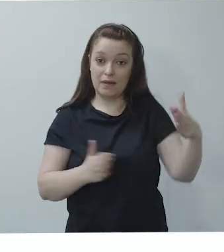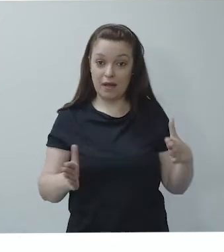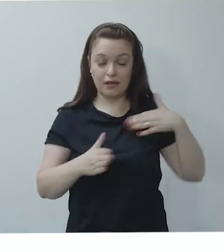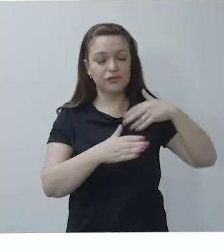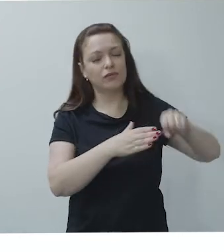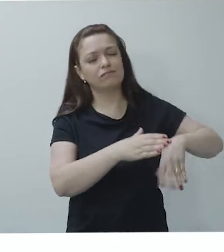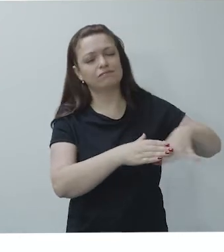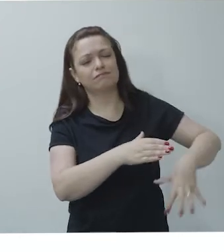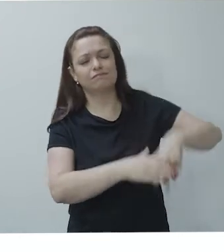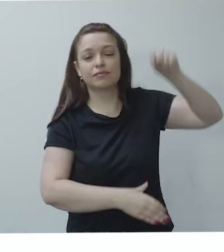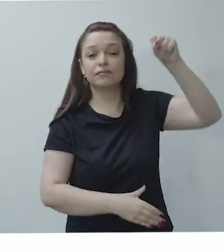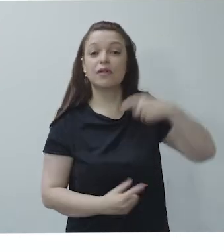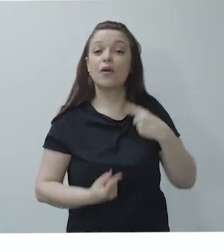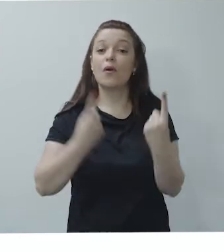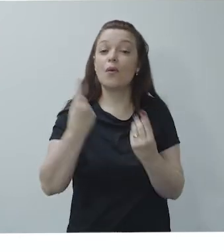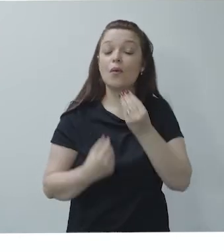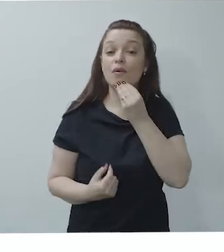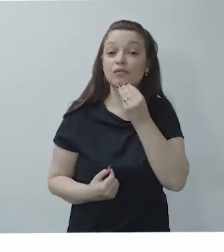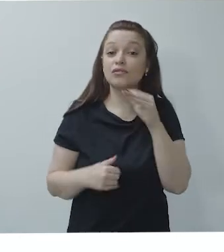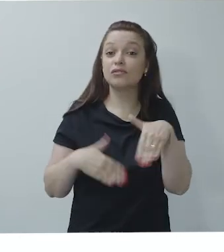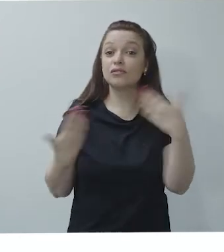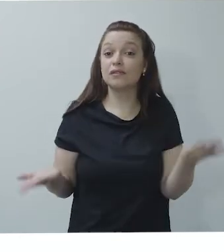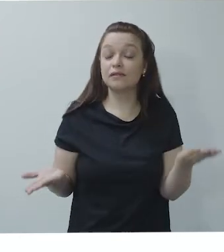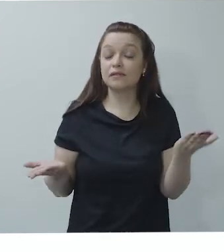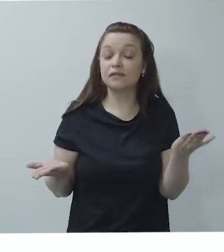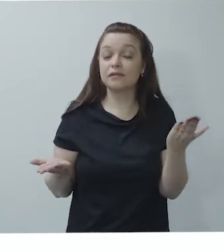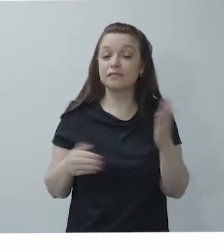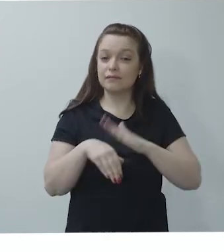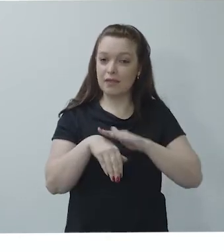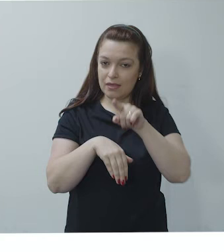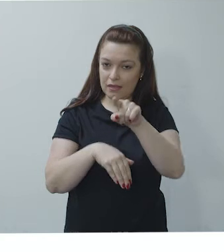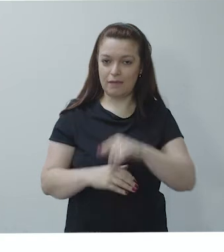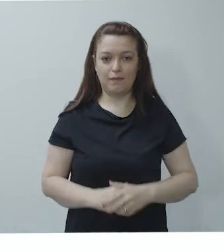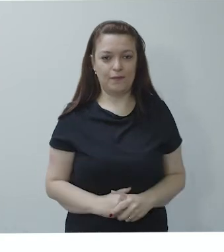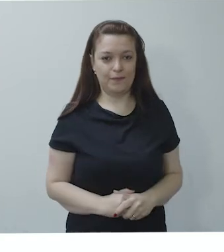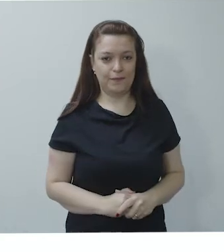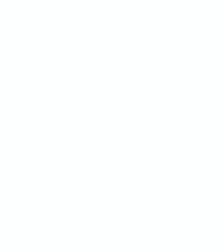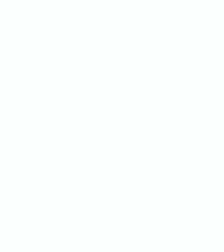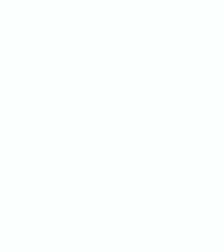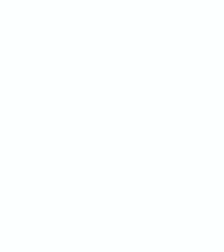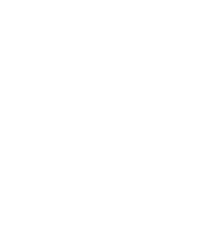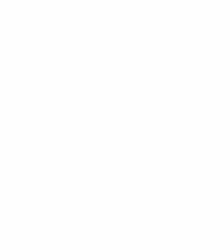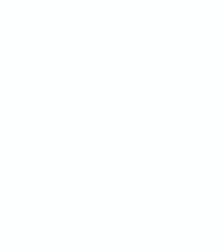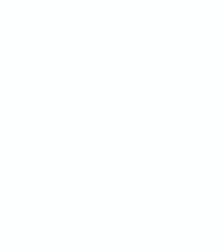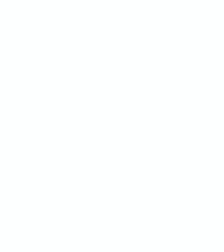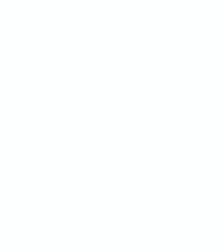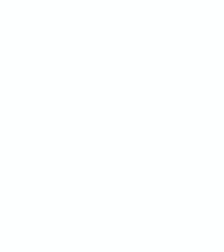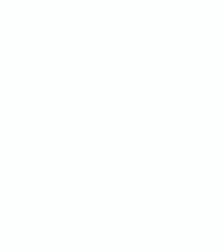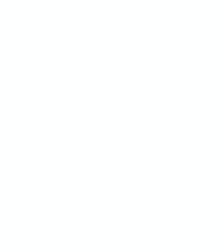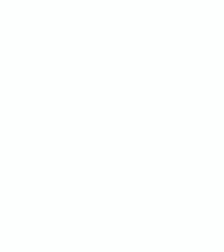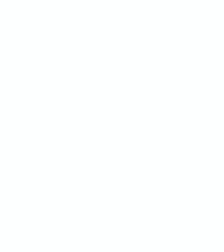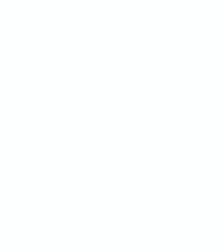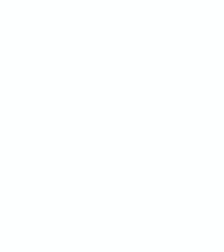uma bolinha, pegar uma bolinha, qual é a mais provável? Vou dar um tempinho para vocês resolverem.